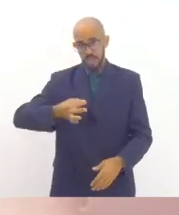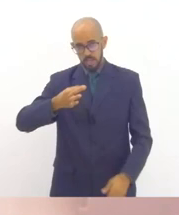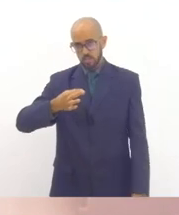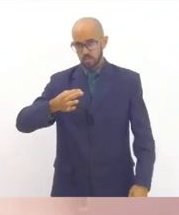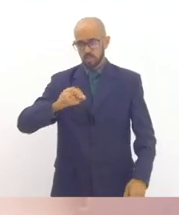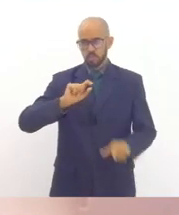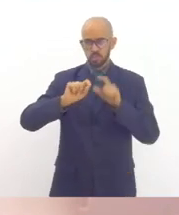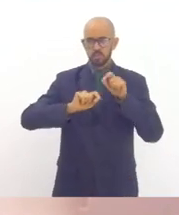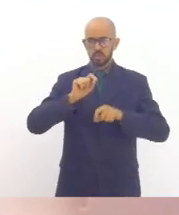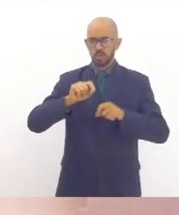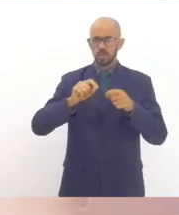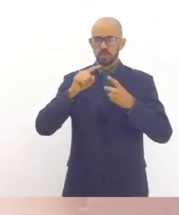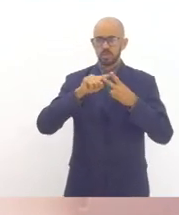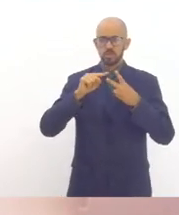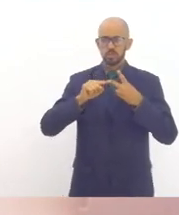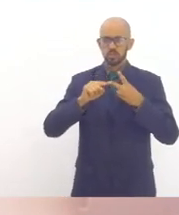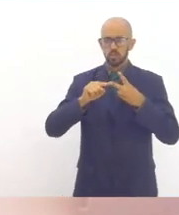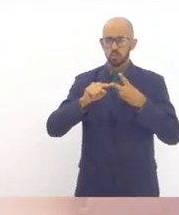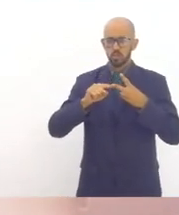tem